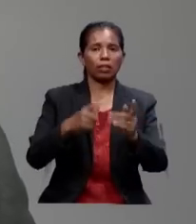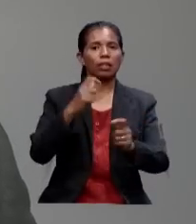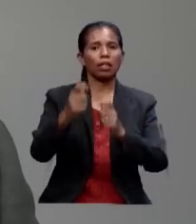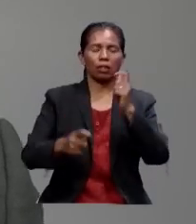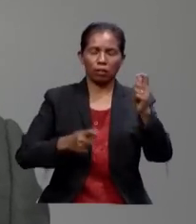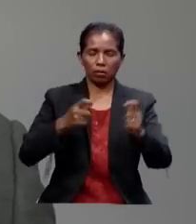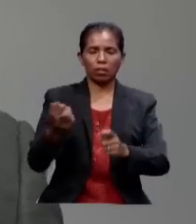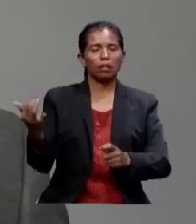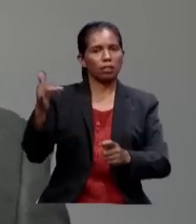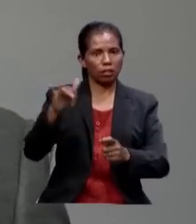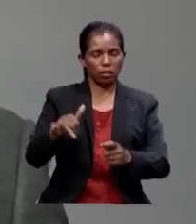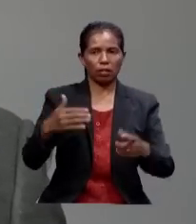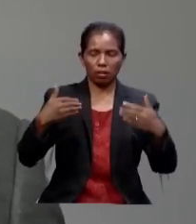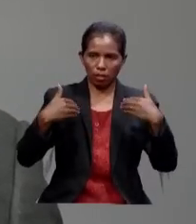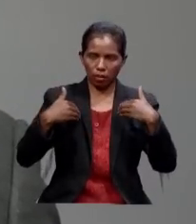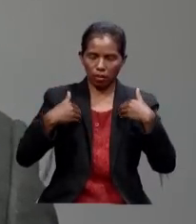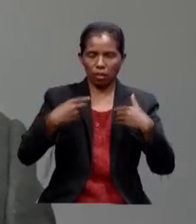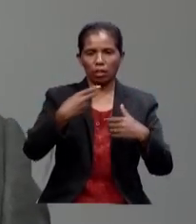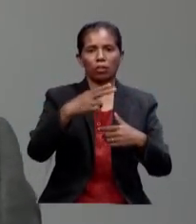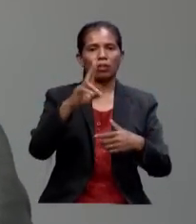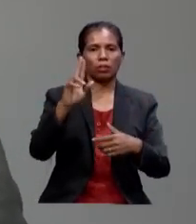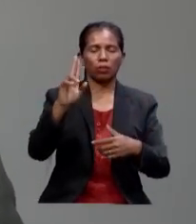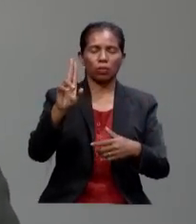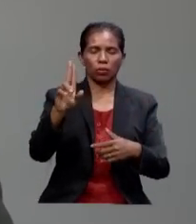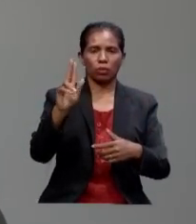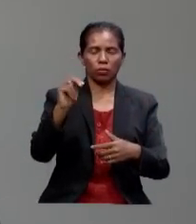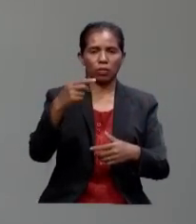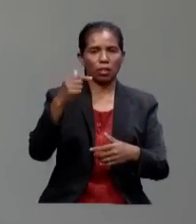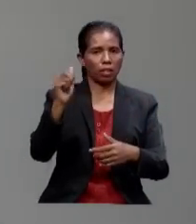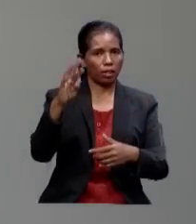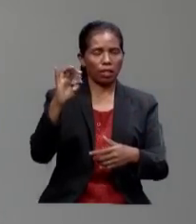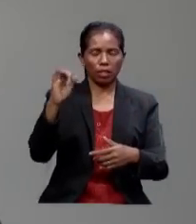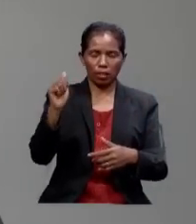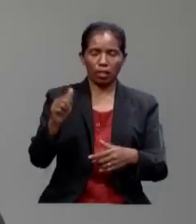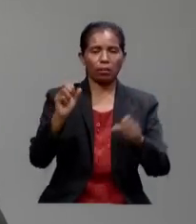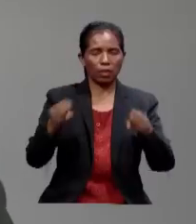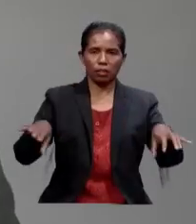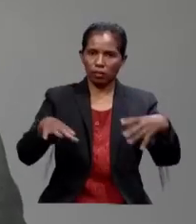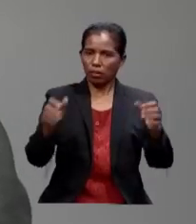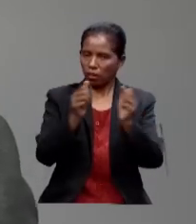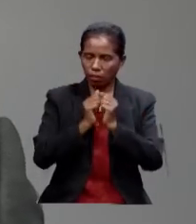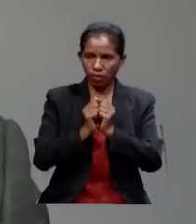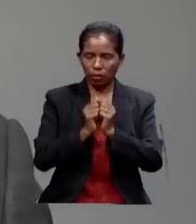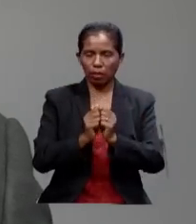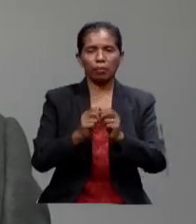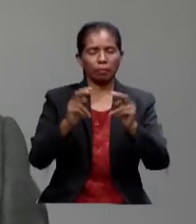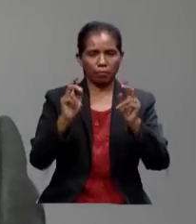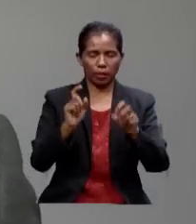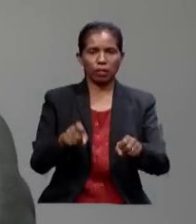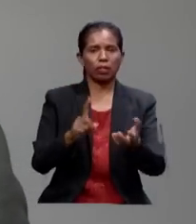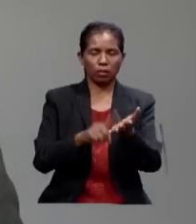maga se a Hungária bela oferece serviço moto e nem precisa continuação a discussão